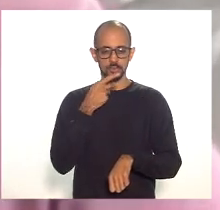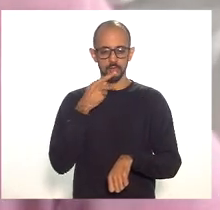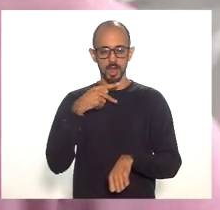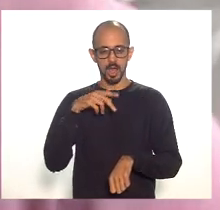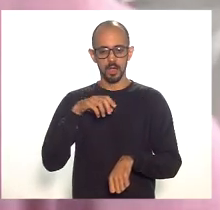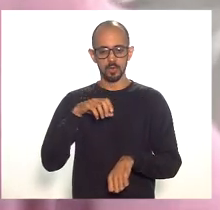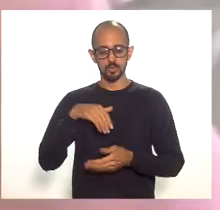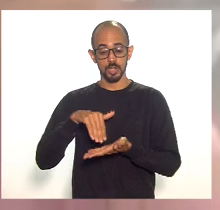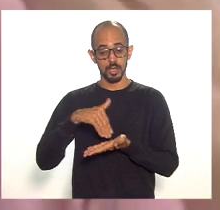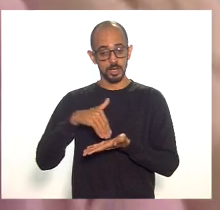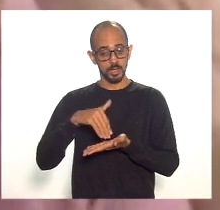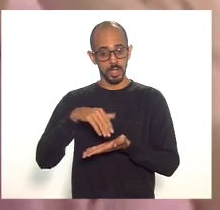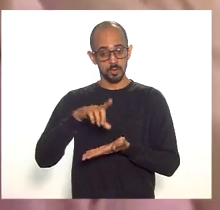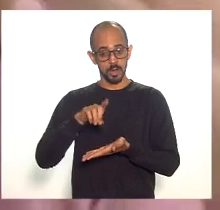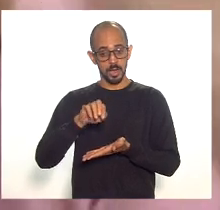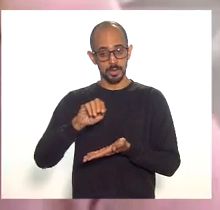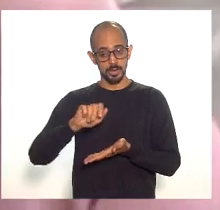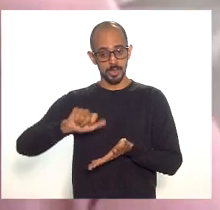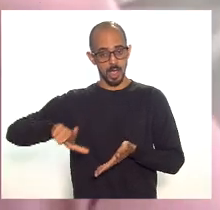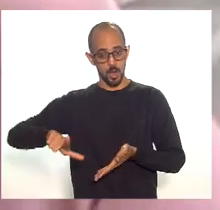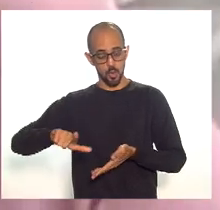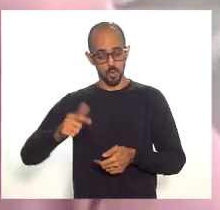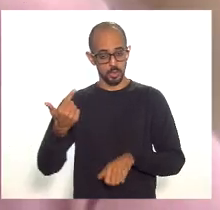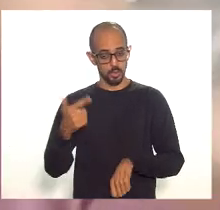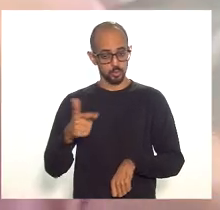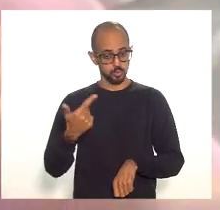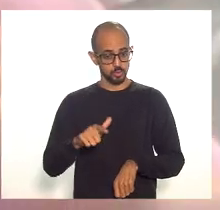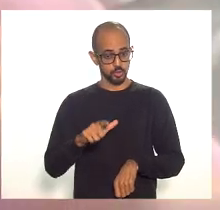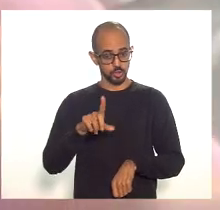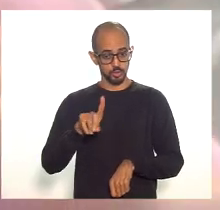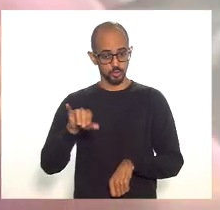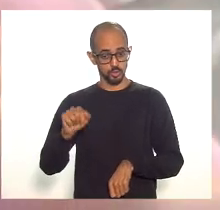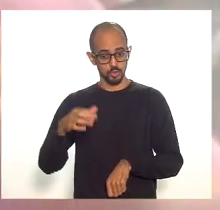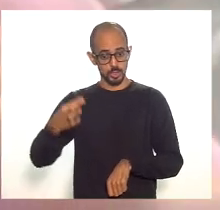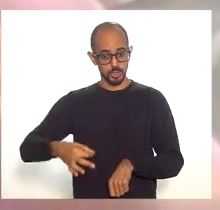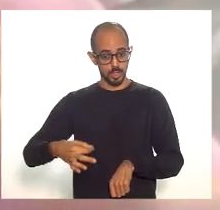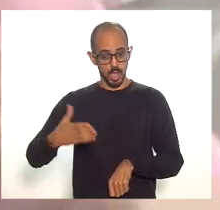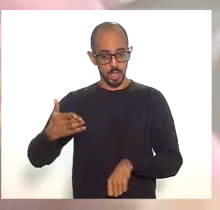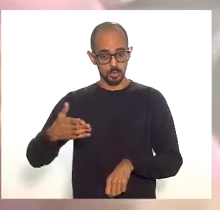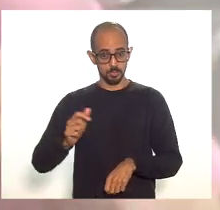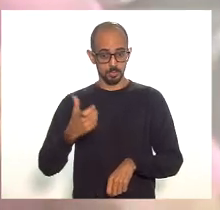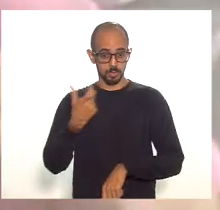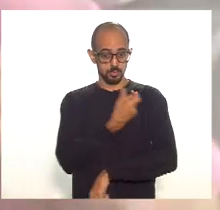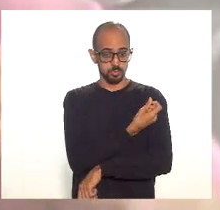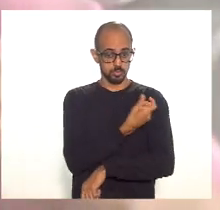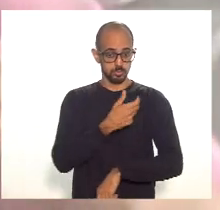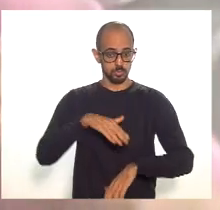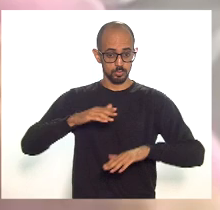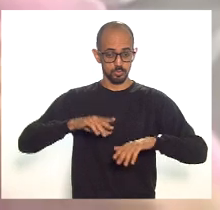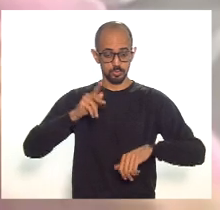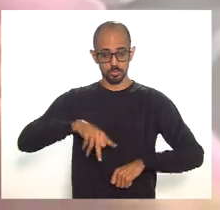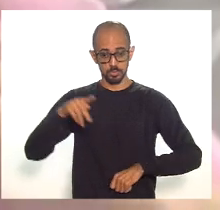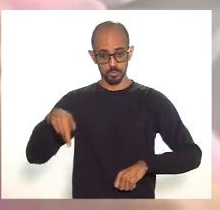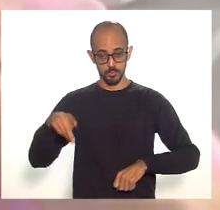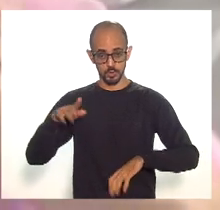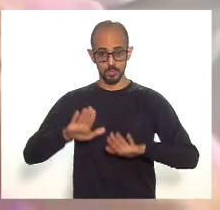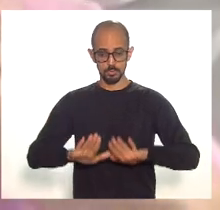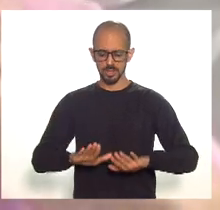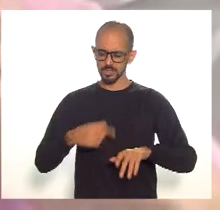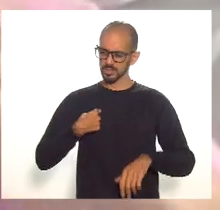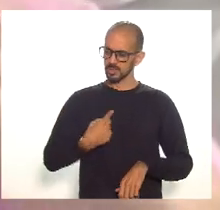Sorange, que não tinha ainda uma data para a imunização dos professores, mas